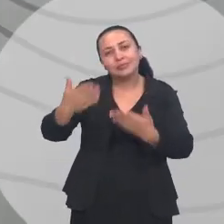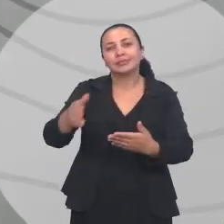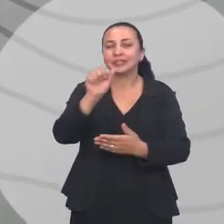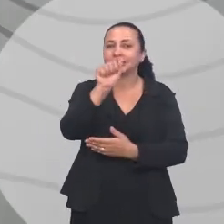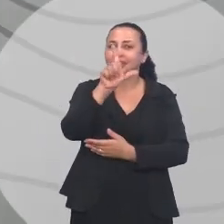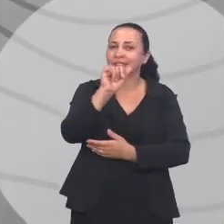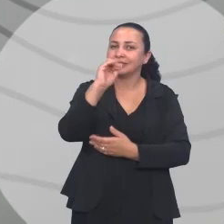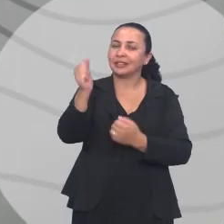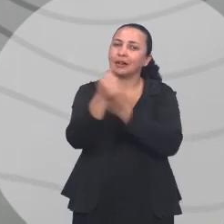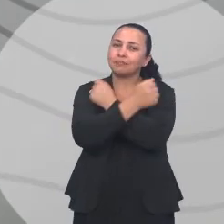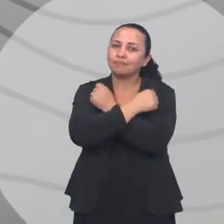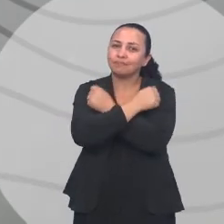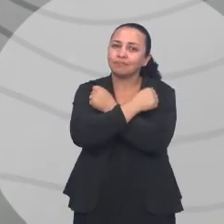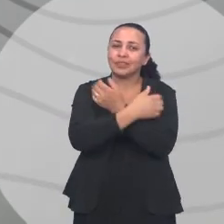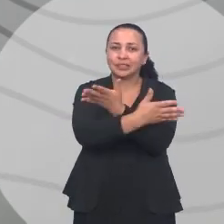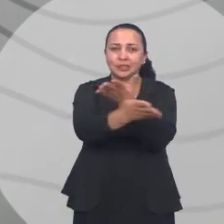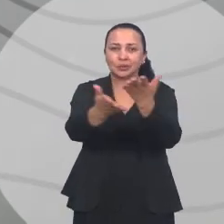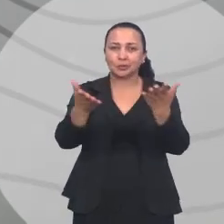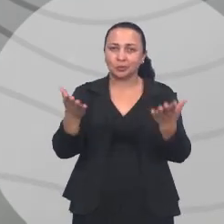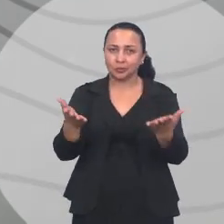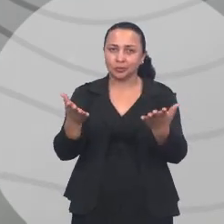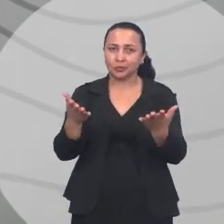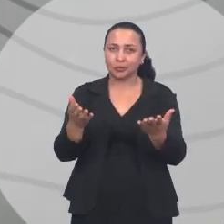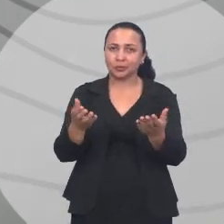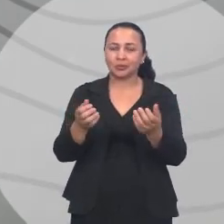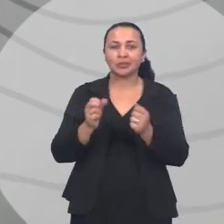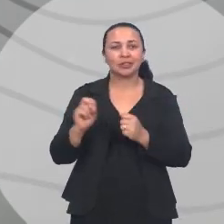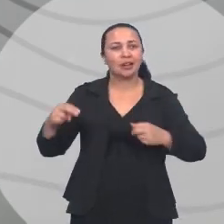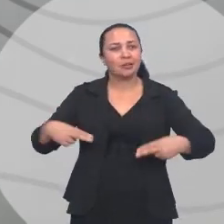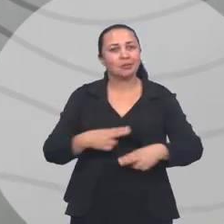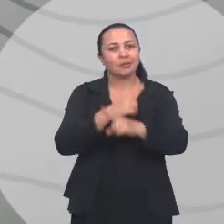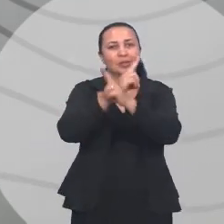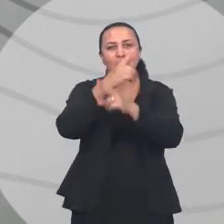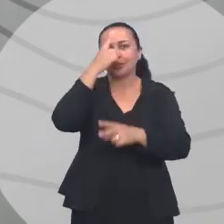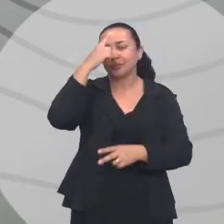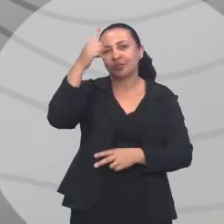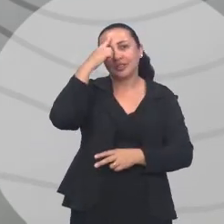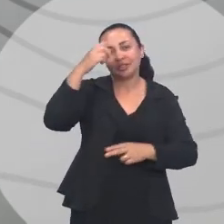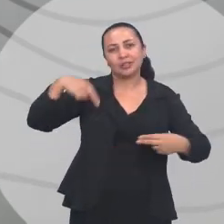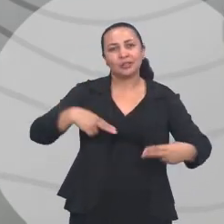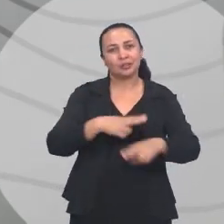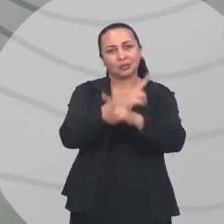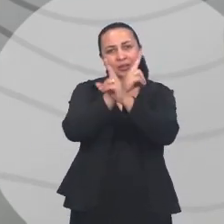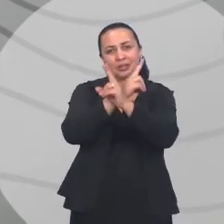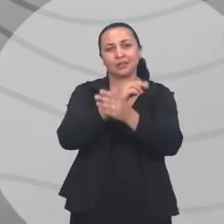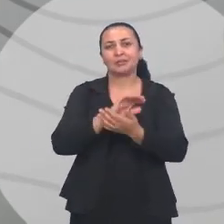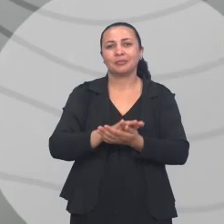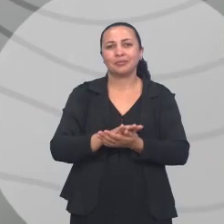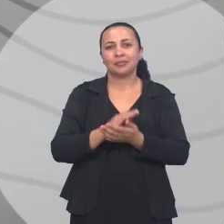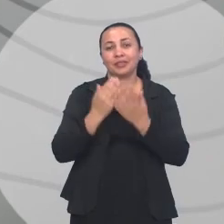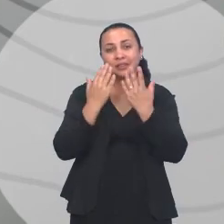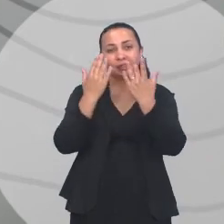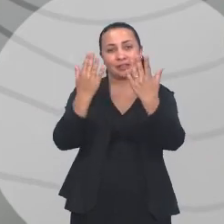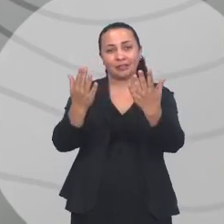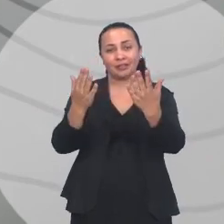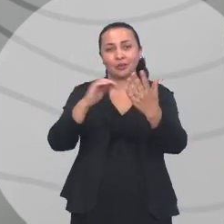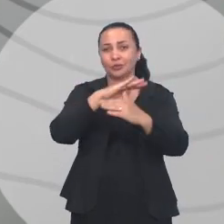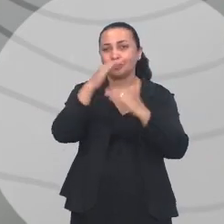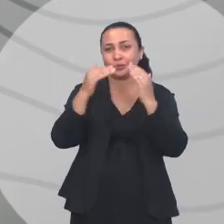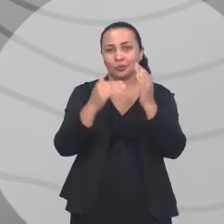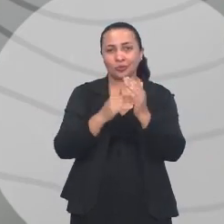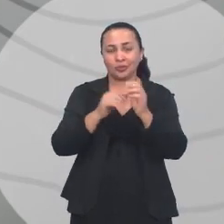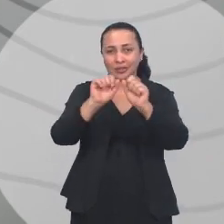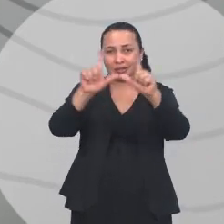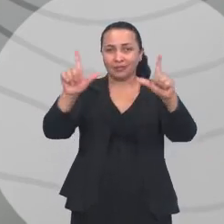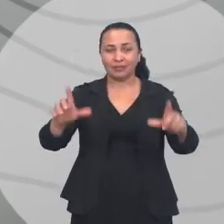aline e deixa um grande abraço a todo mundo que acompanha a uesb o dia-a-dia da usp através de todos os